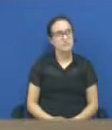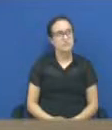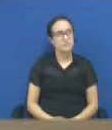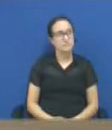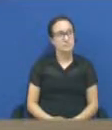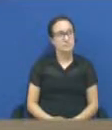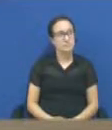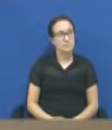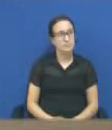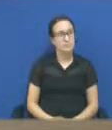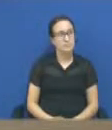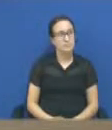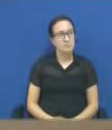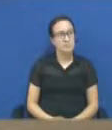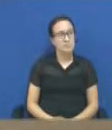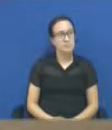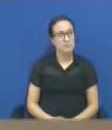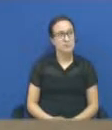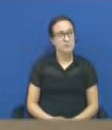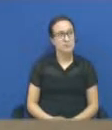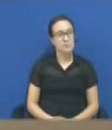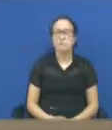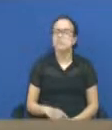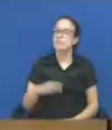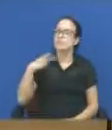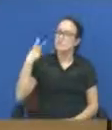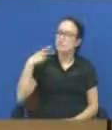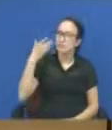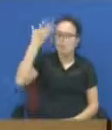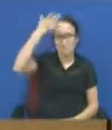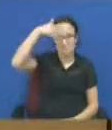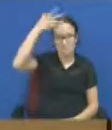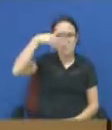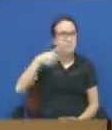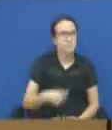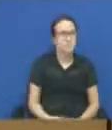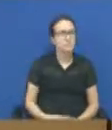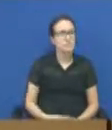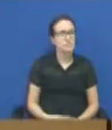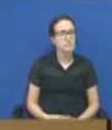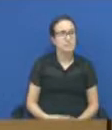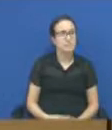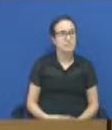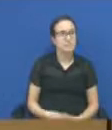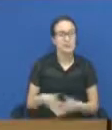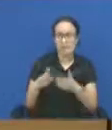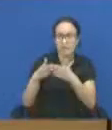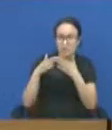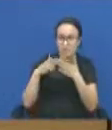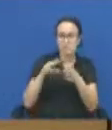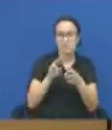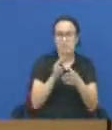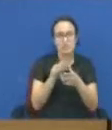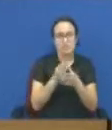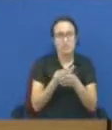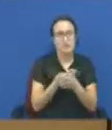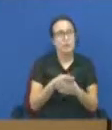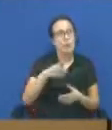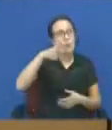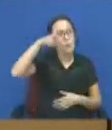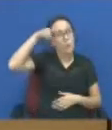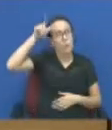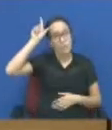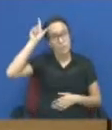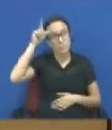Questão de ordem, senhor presidente. Pela ordem, vereadora Érica Tanque. Só gostaria de solicitar essa casa, que ontem também foi celebrado os 21 anos do